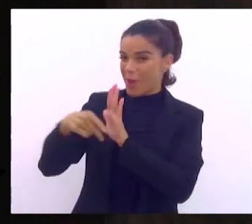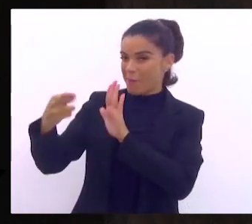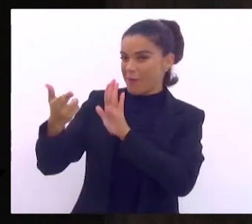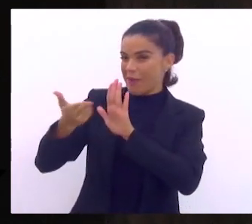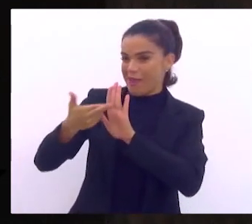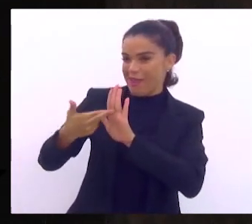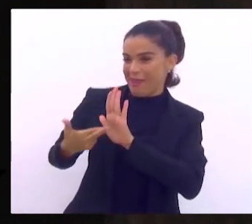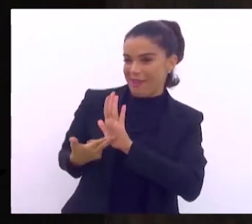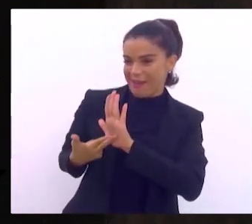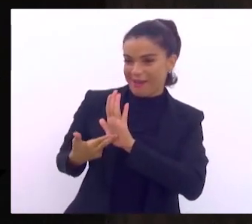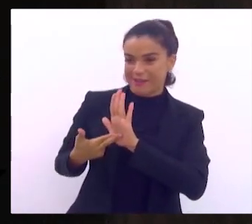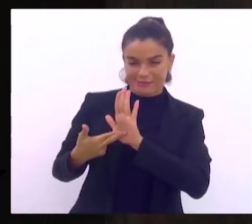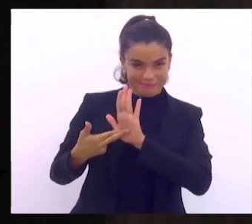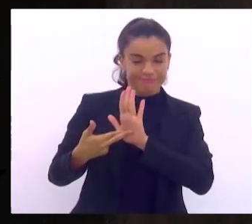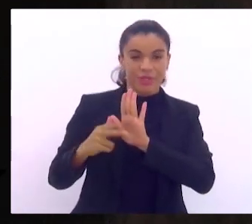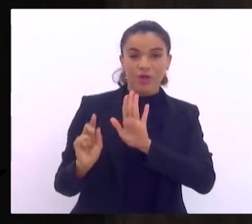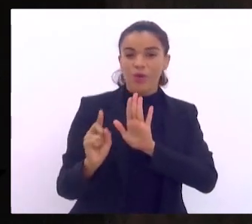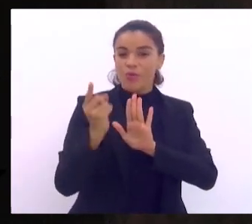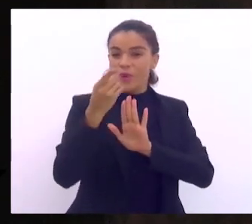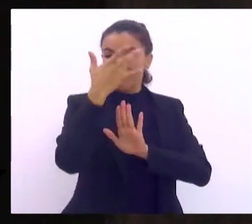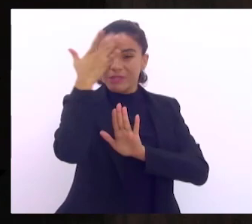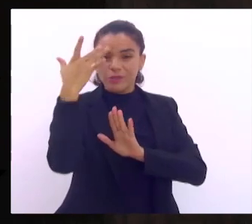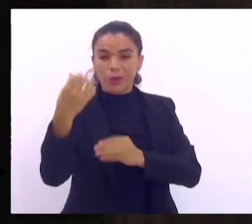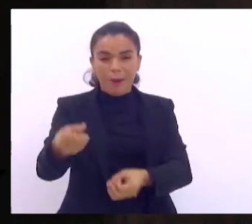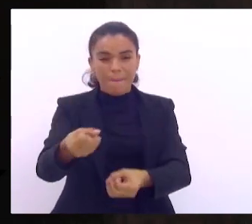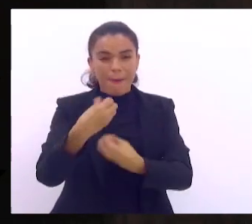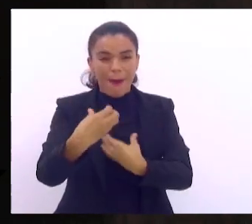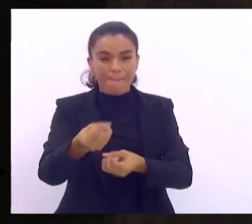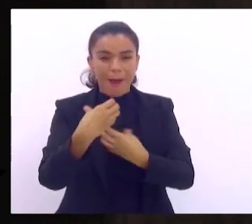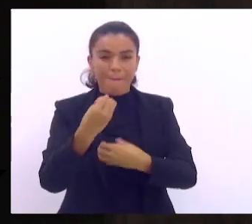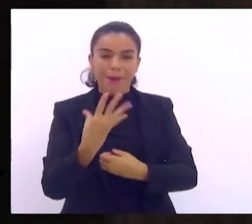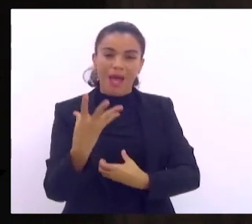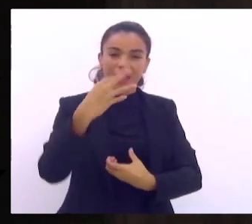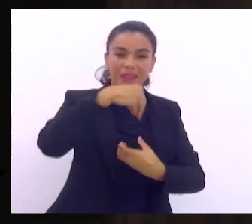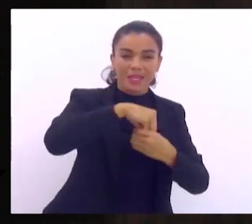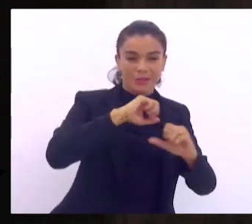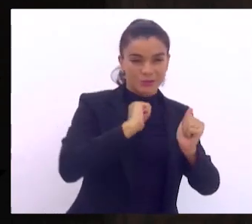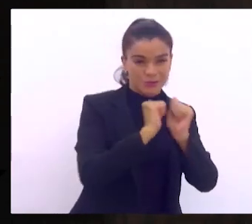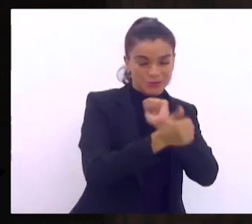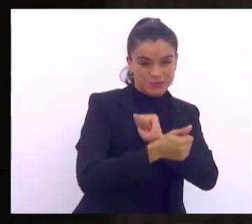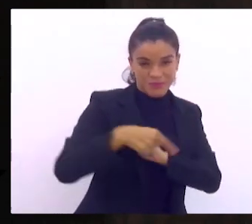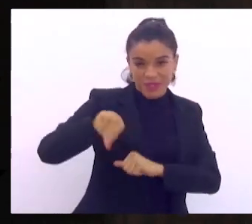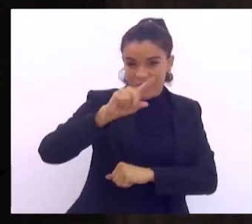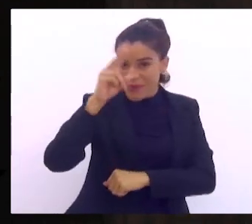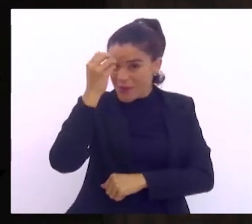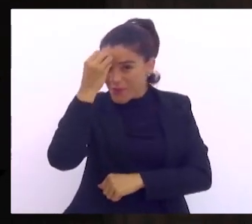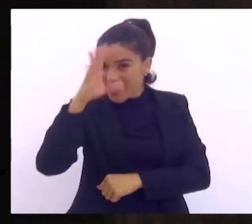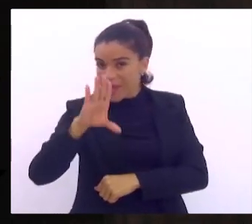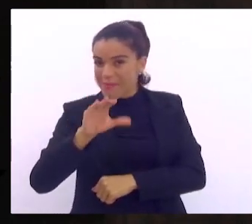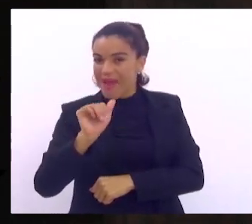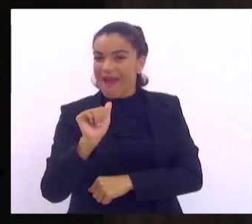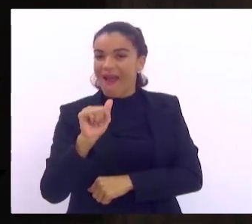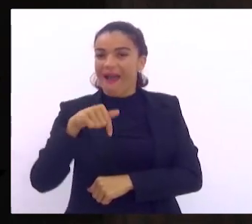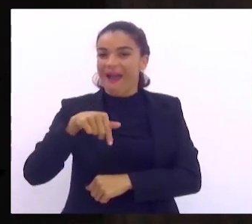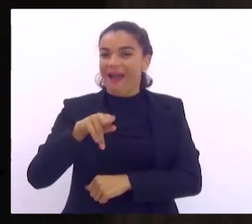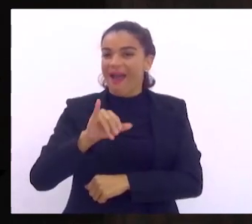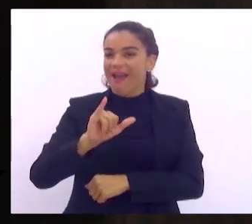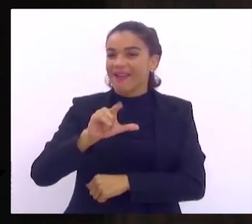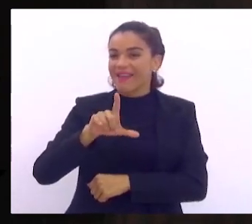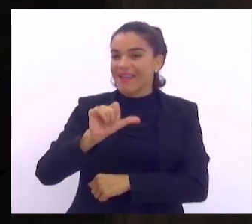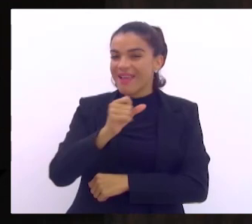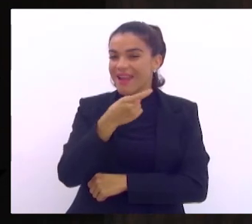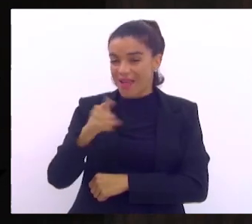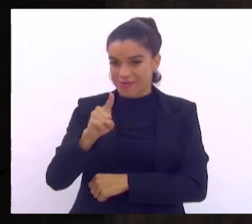regras. Uma das pessoas que me ensinou muito dentro do esporte. Para quem não lembra do doutor Aquilão, é o Seu Pereira, falecido